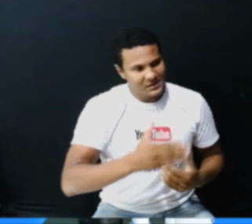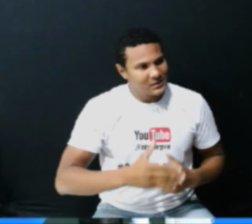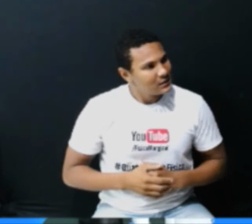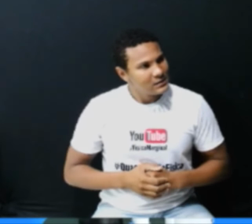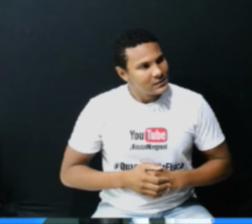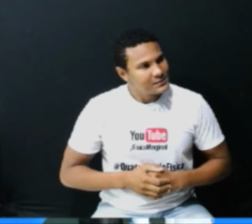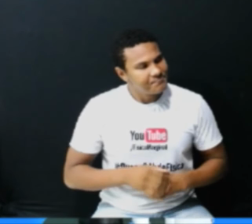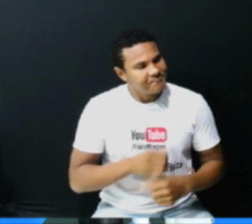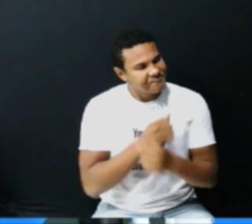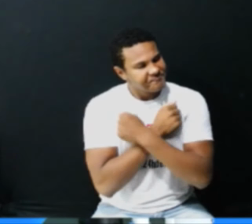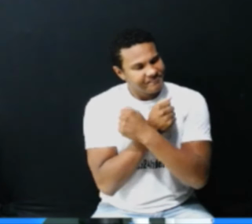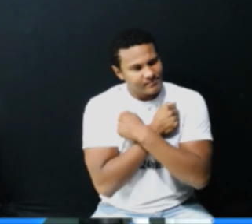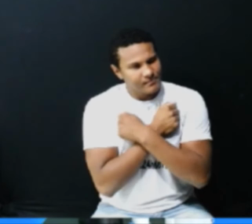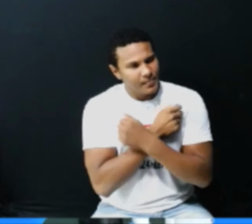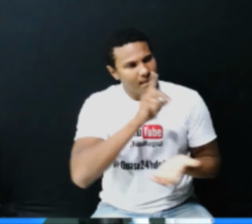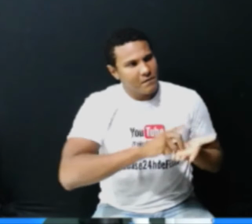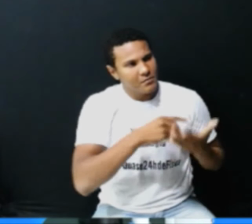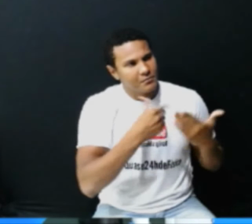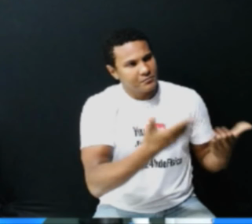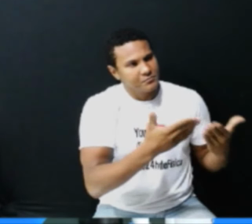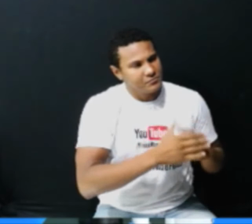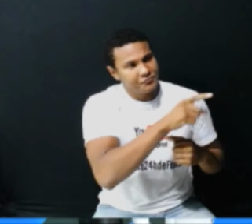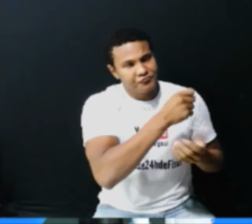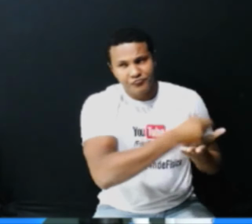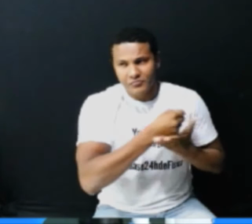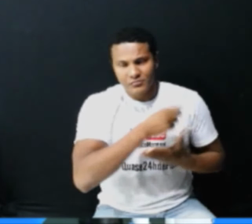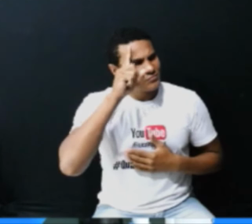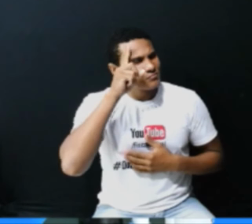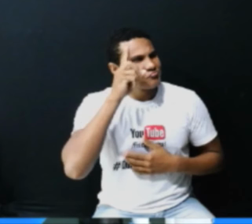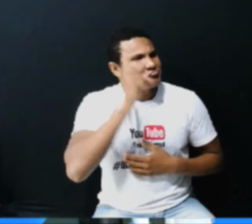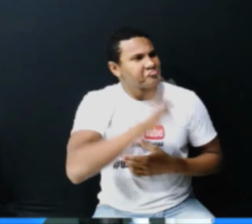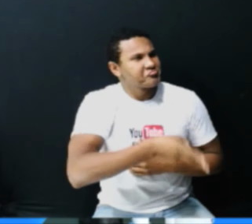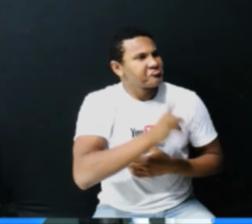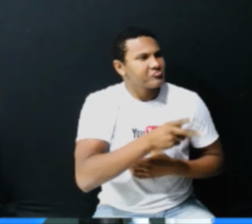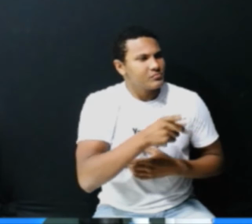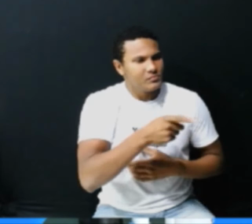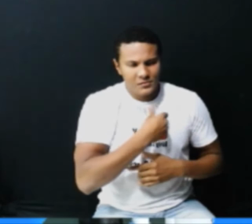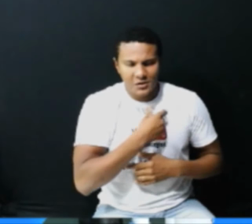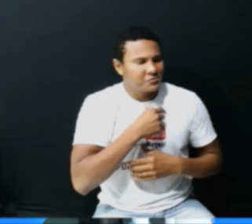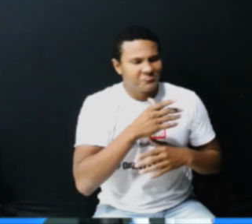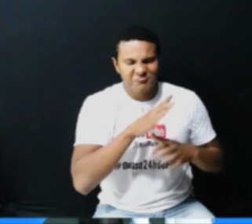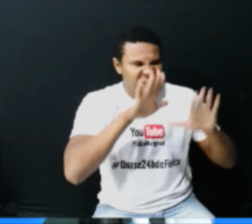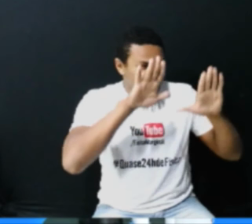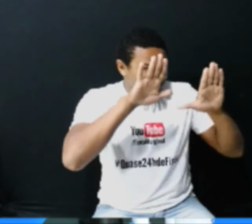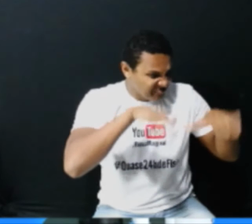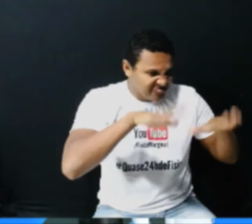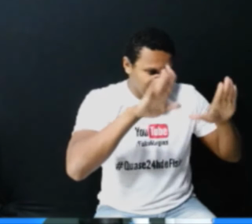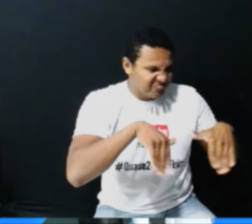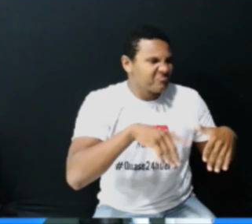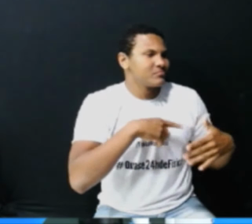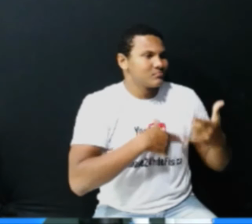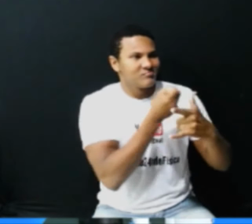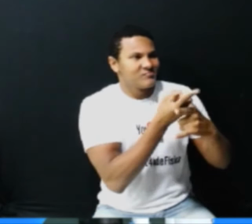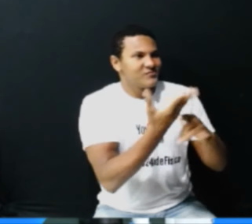e muito obrigado pela ajuda que você sempre me deu. Sou fãzaço do Física Interativa e se eu não tivesse dito nada antes, todo mundo já tinha entendido